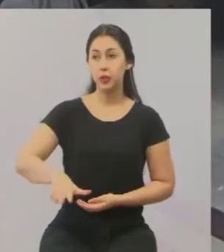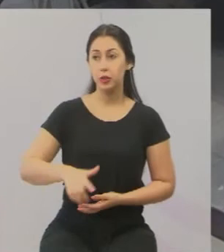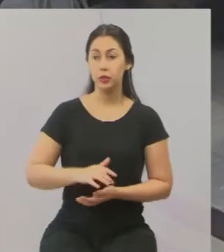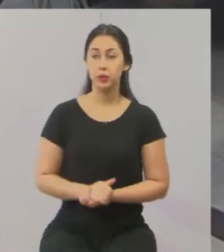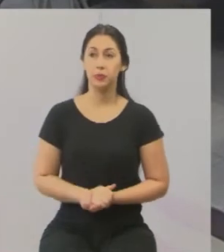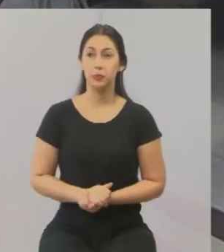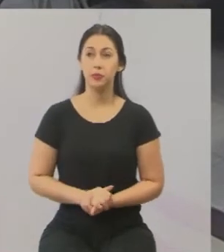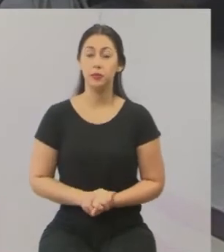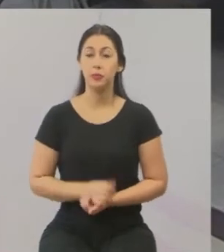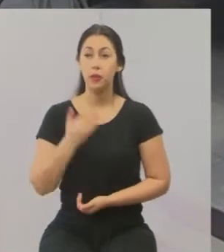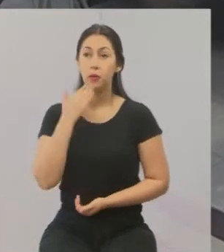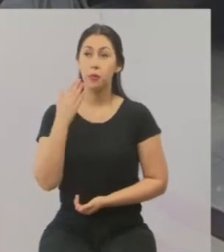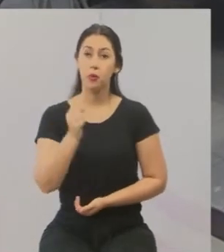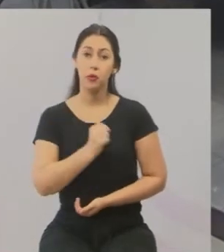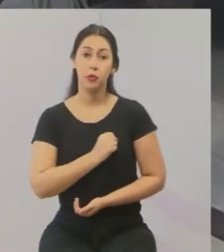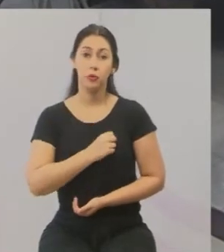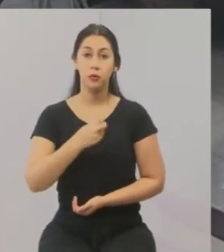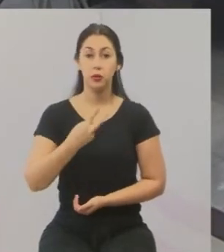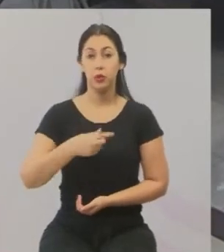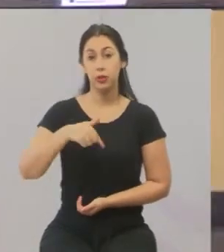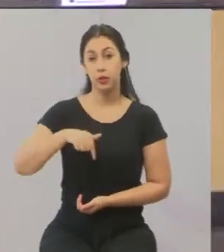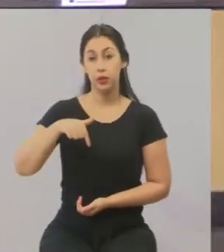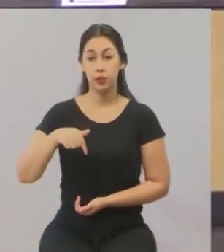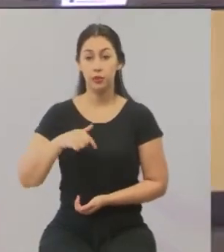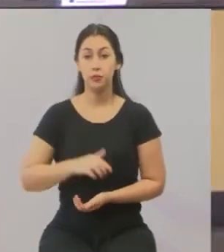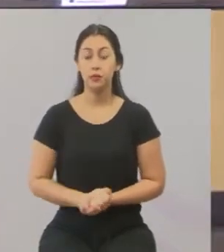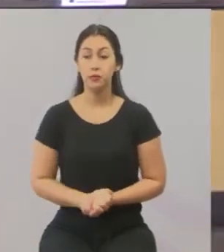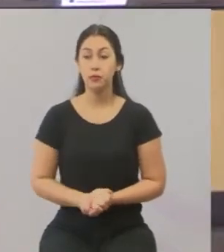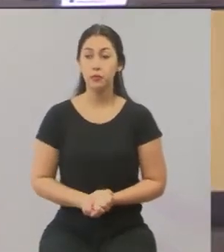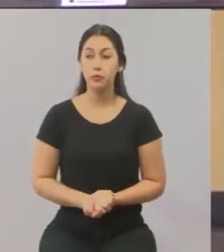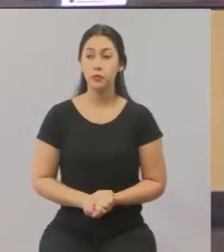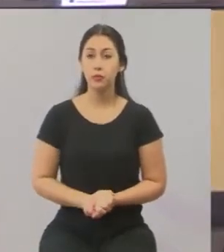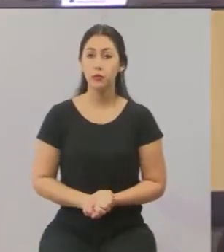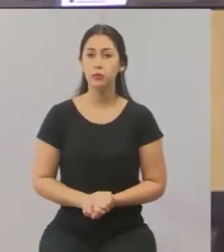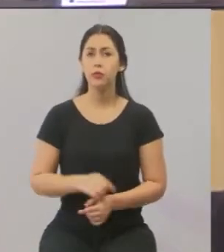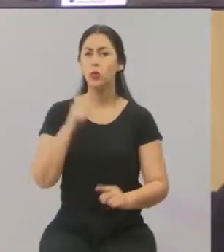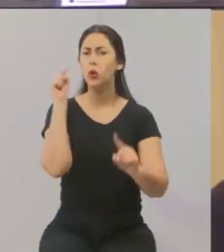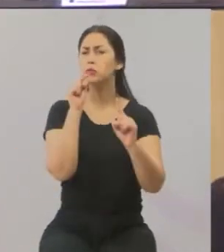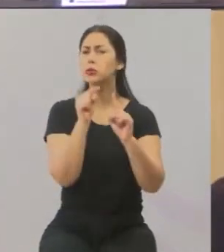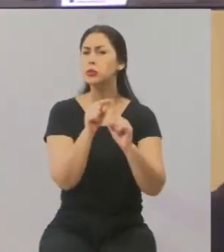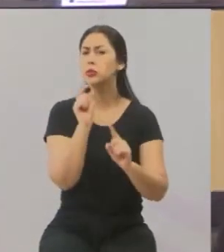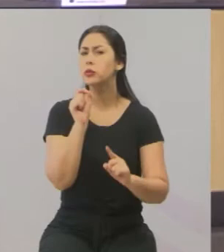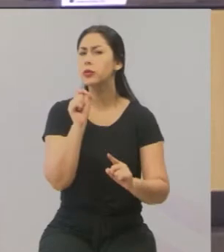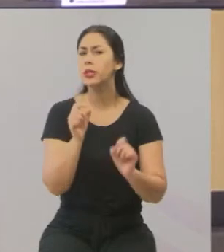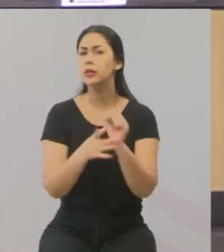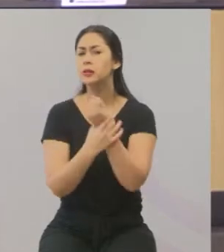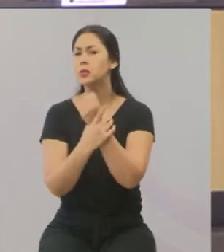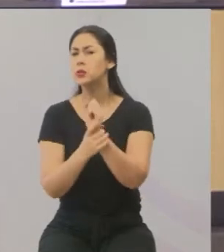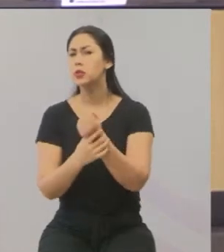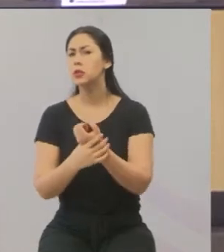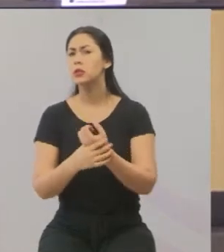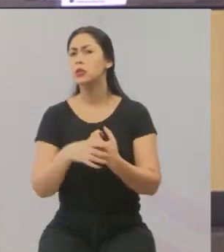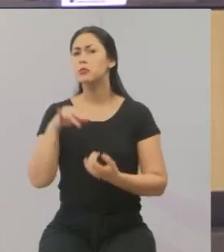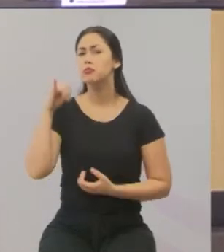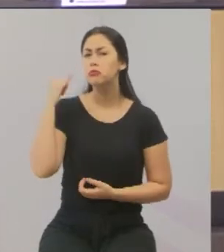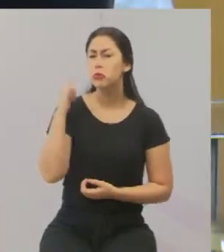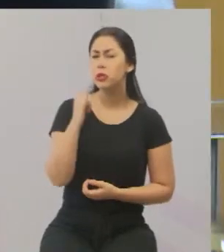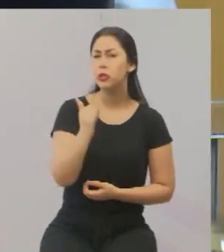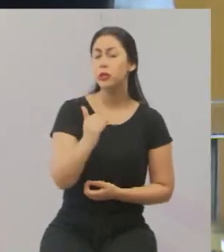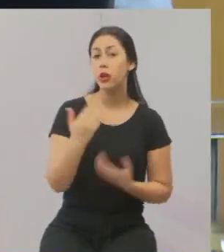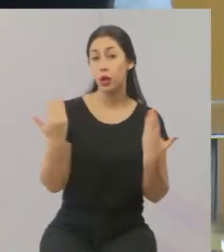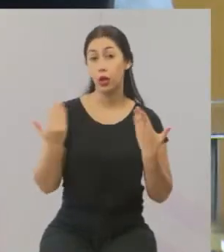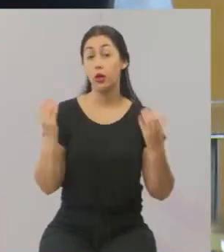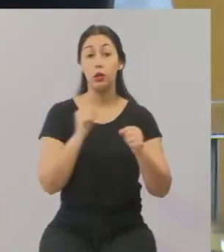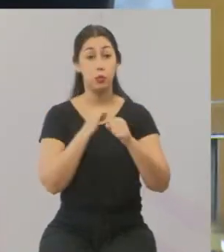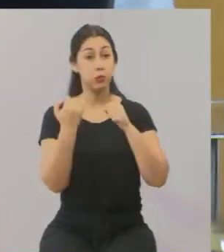requerimento. Requerimento 277. Com o objetivo de se garantir a segurança na distribuição da energia elétrica por conta da pandemia,